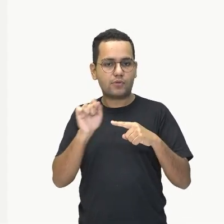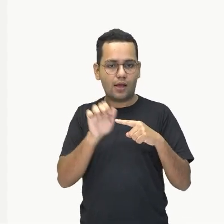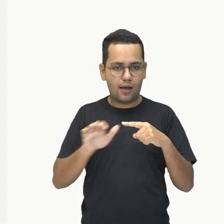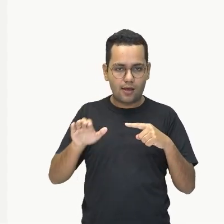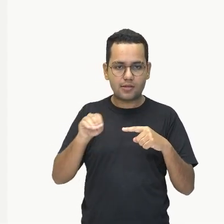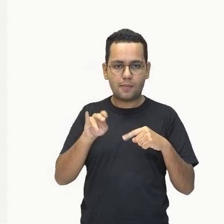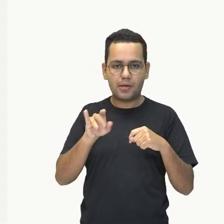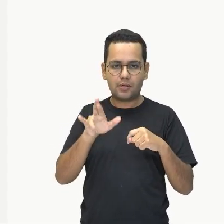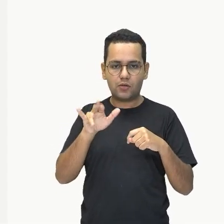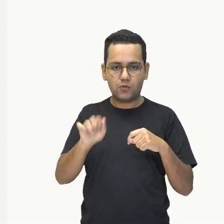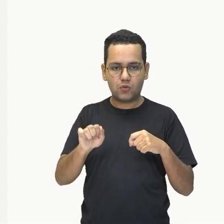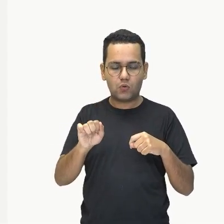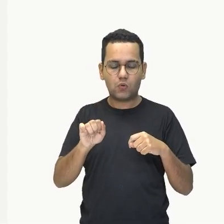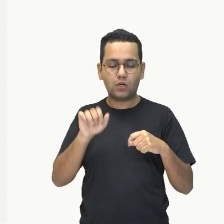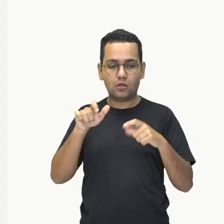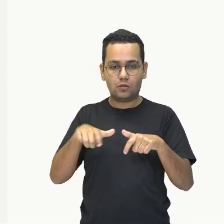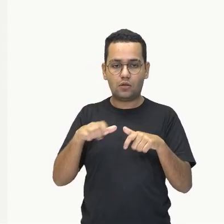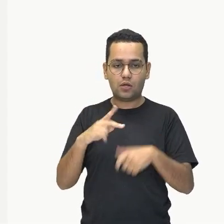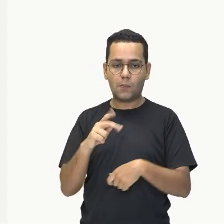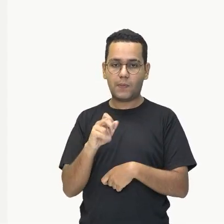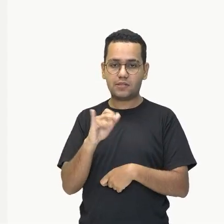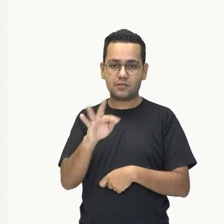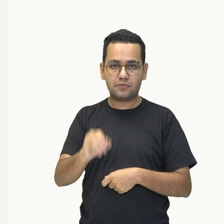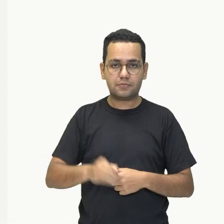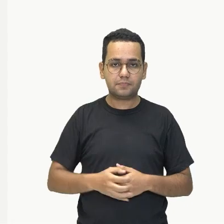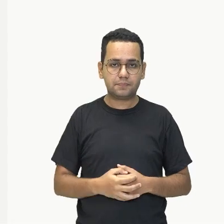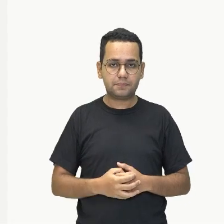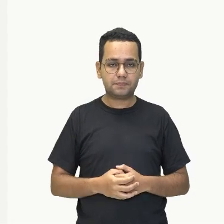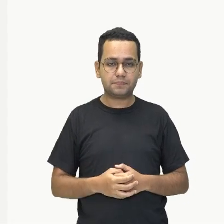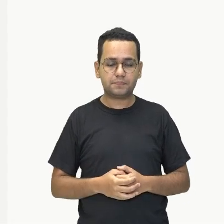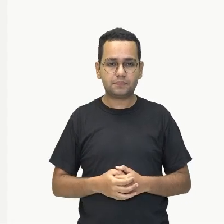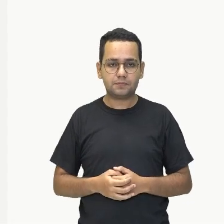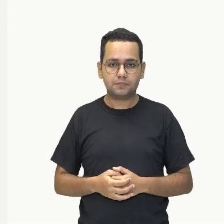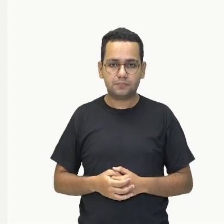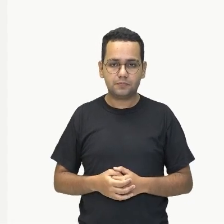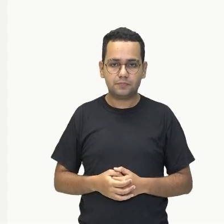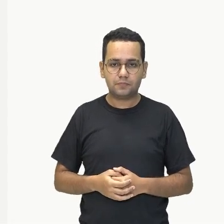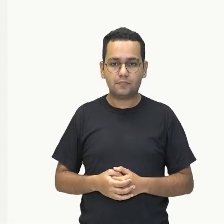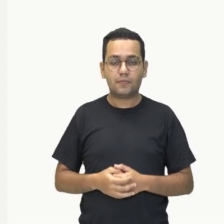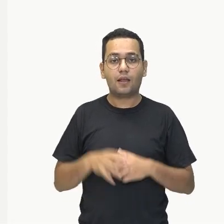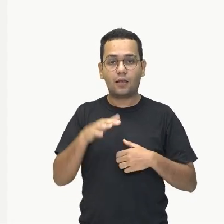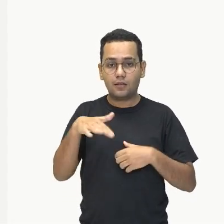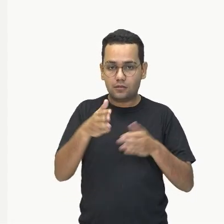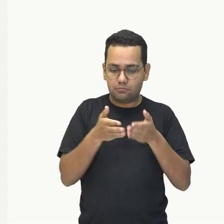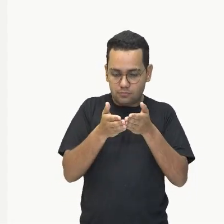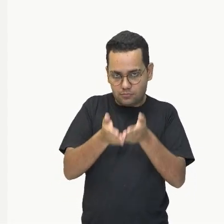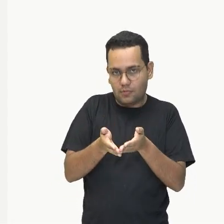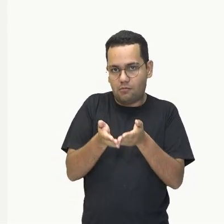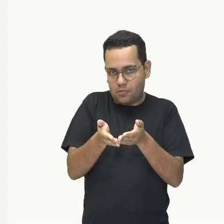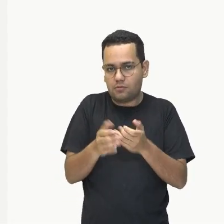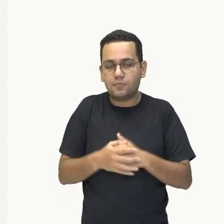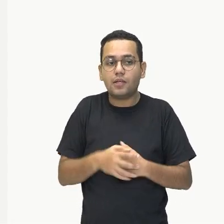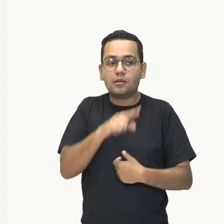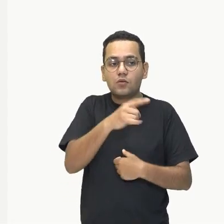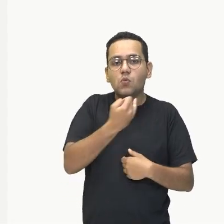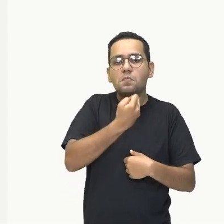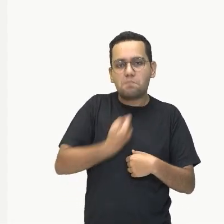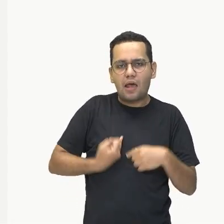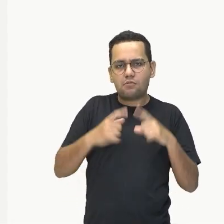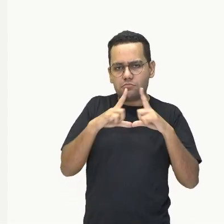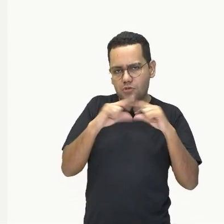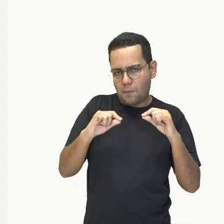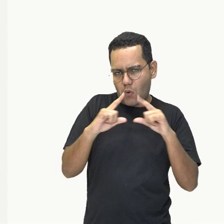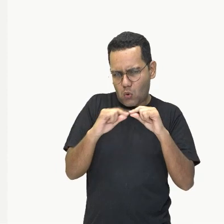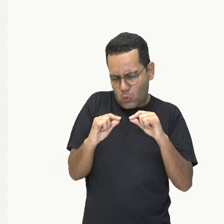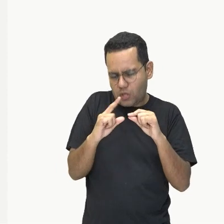Galera, as batalhas no Pacífico eram as batalhas navais travadas entre o Império Japonês e